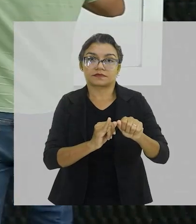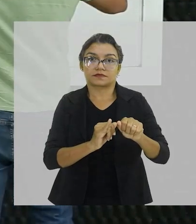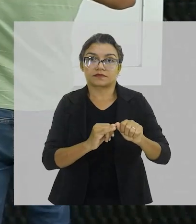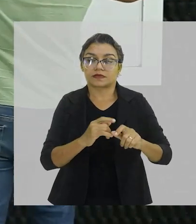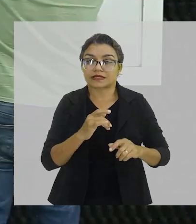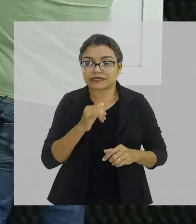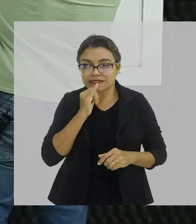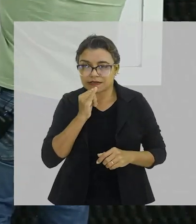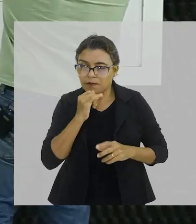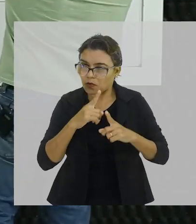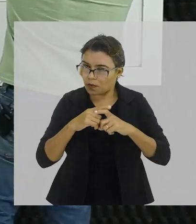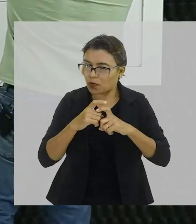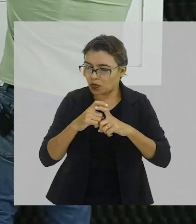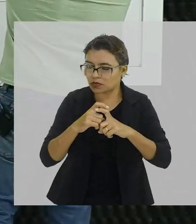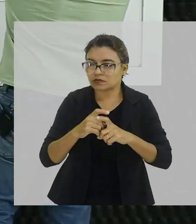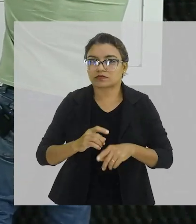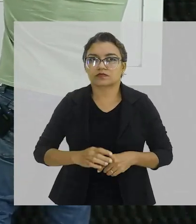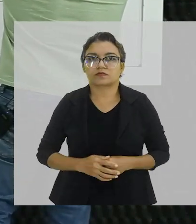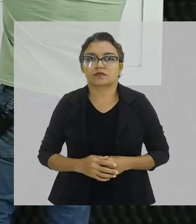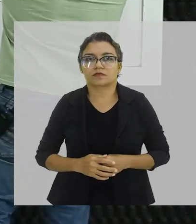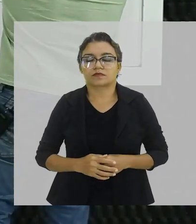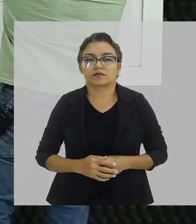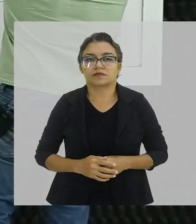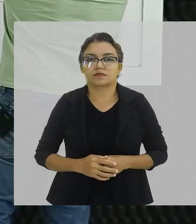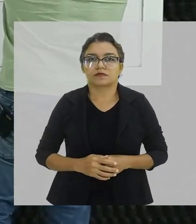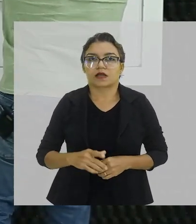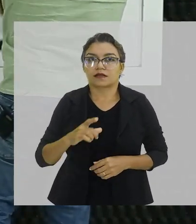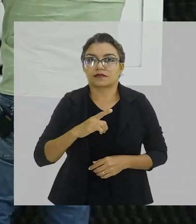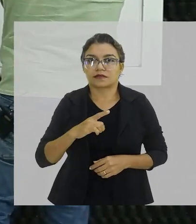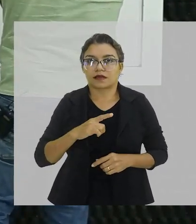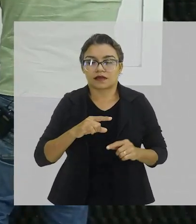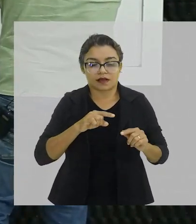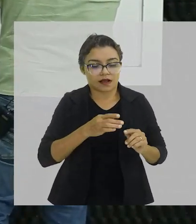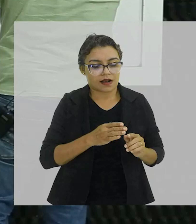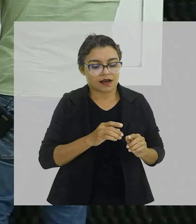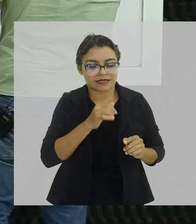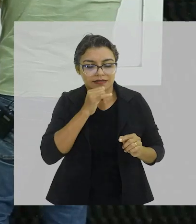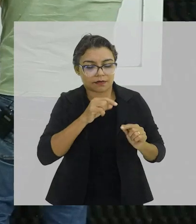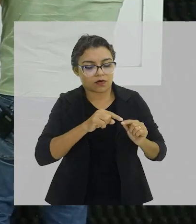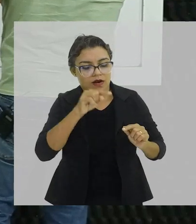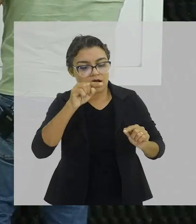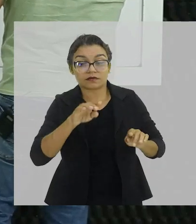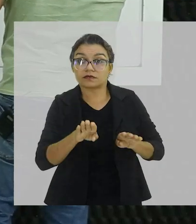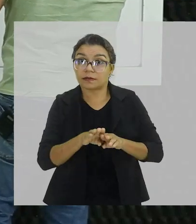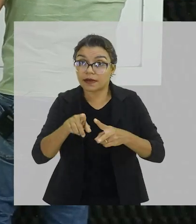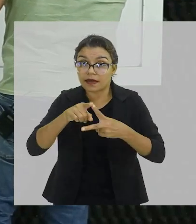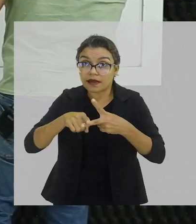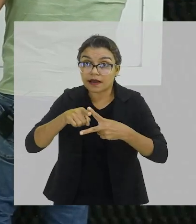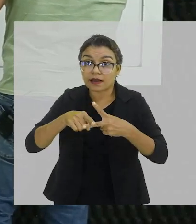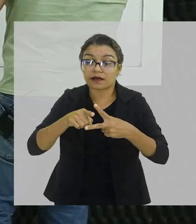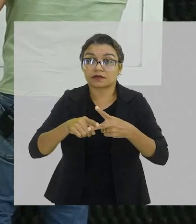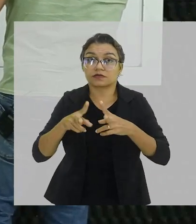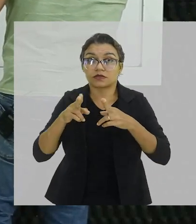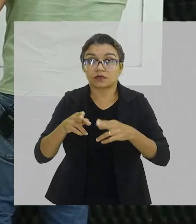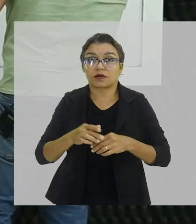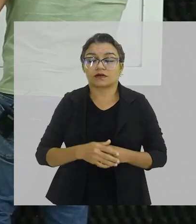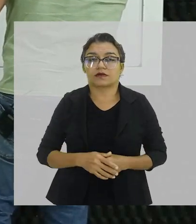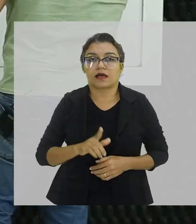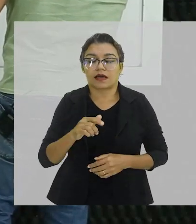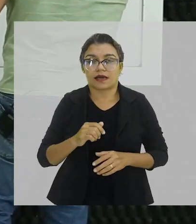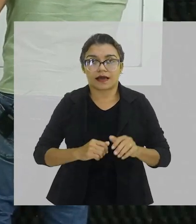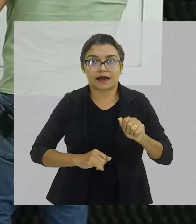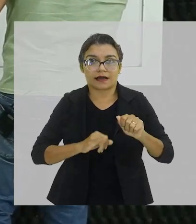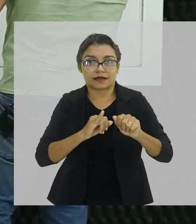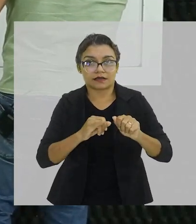polígono regular, que é o polígono que possui lados e ângulos iguais, é 180 multiplicado